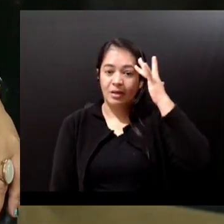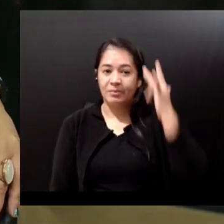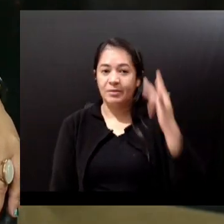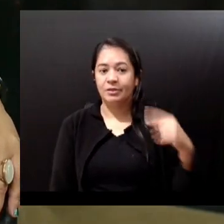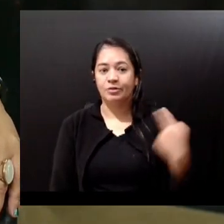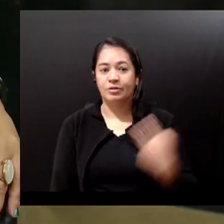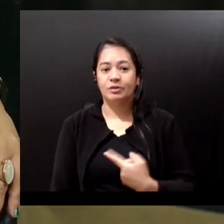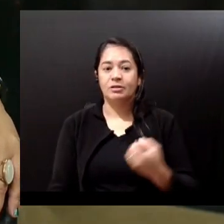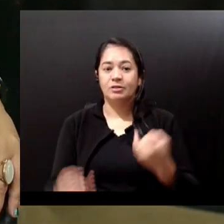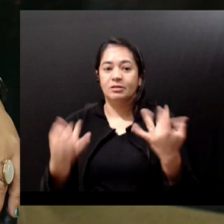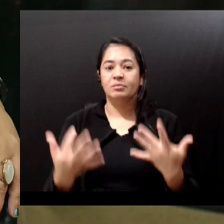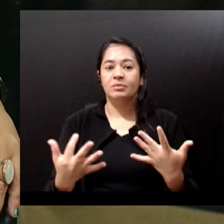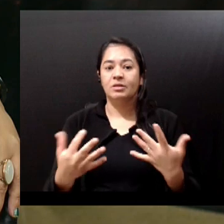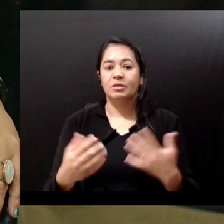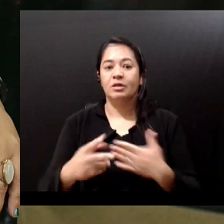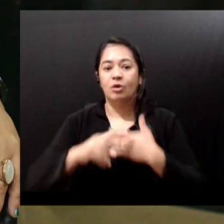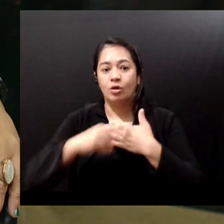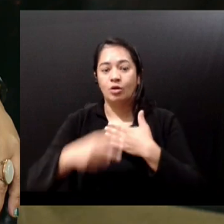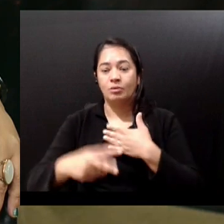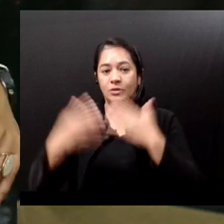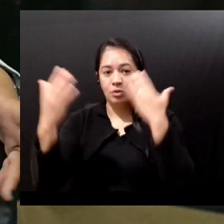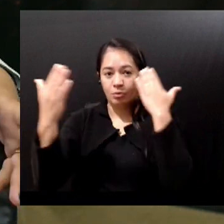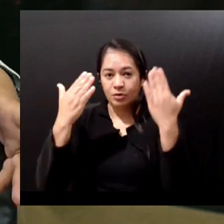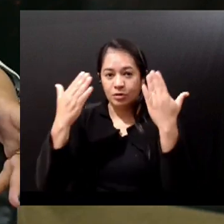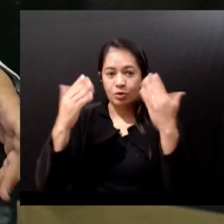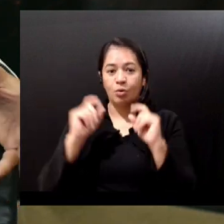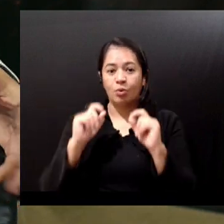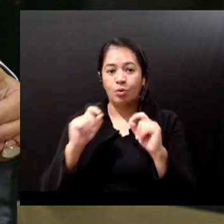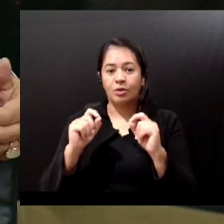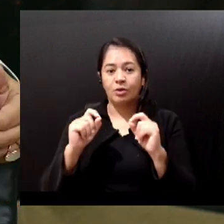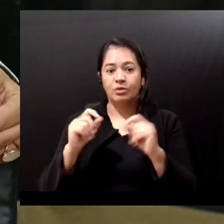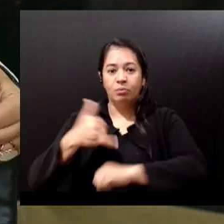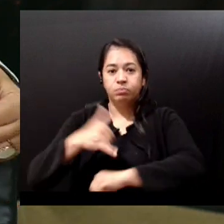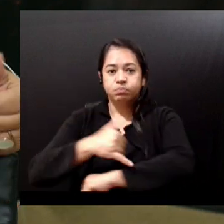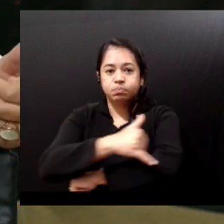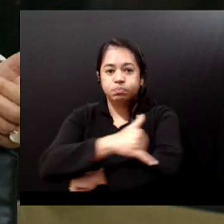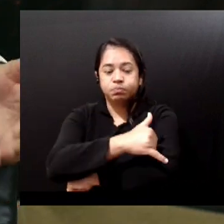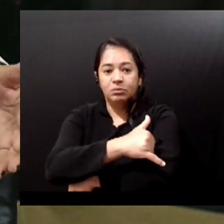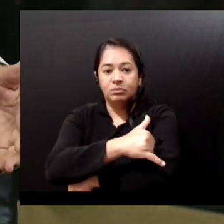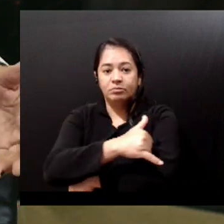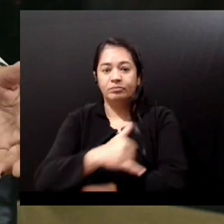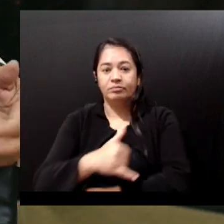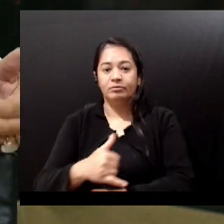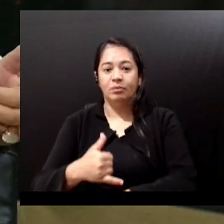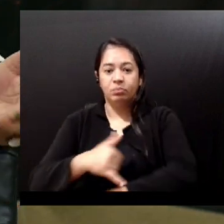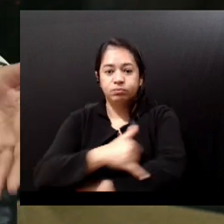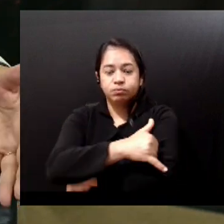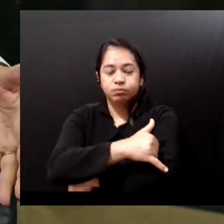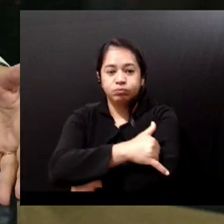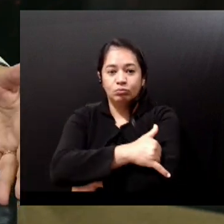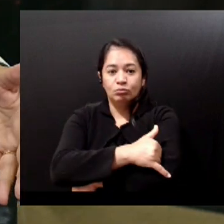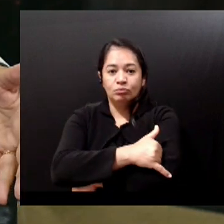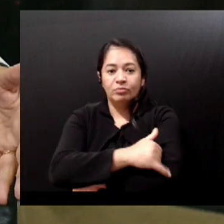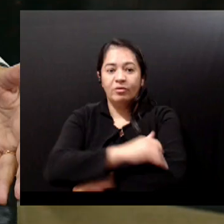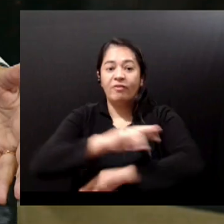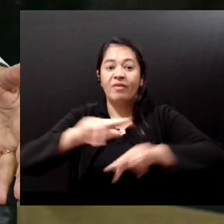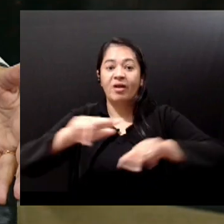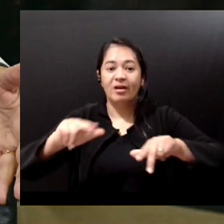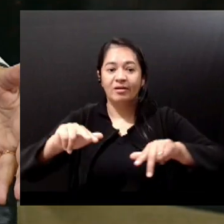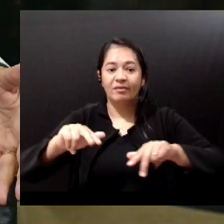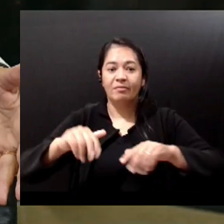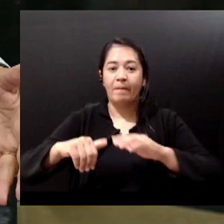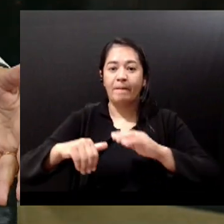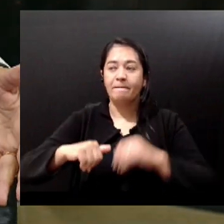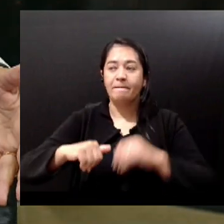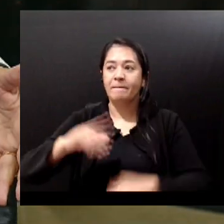os efeitos psicológicos que levam à obesidade. A obesidade é uma condição multifatorial que vai muito além da alimentação